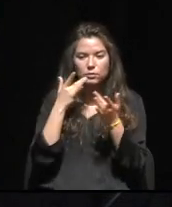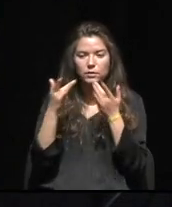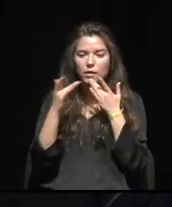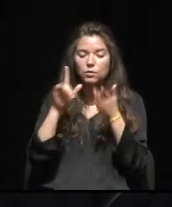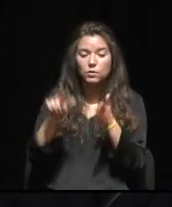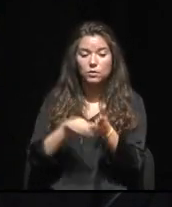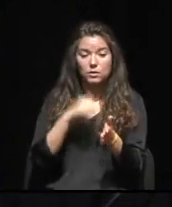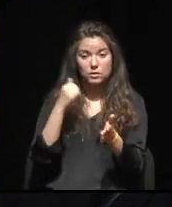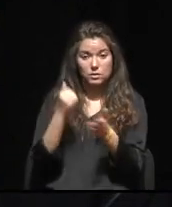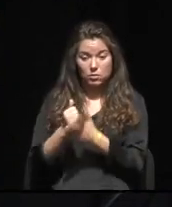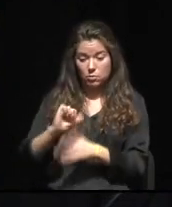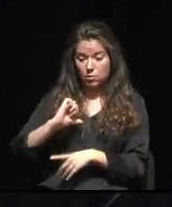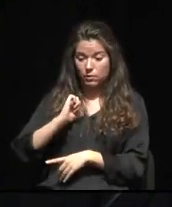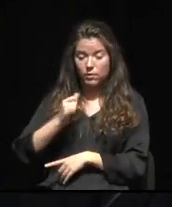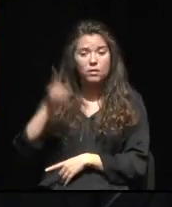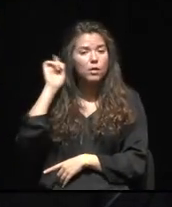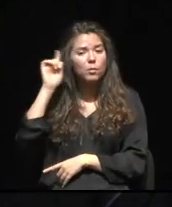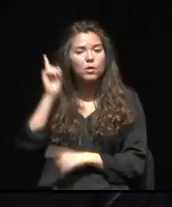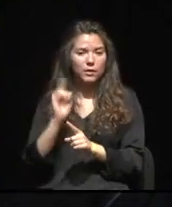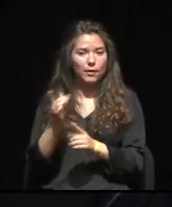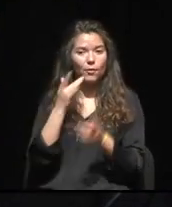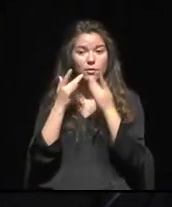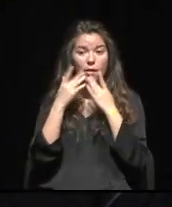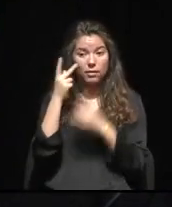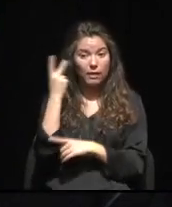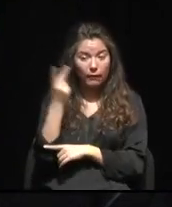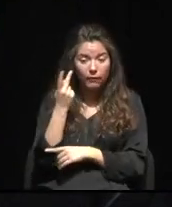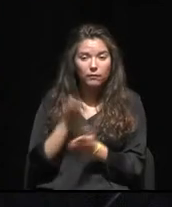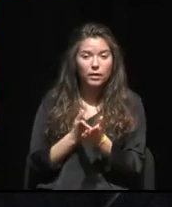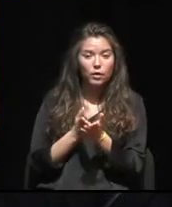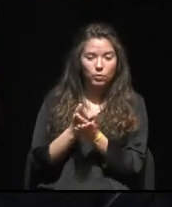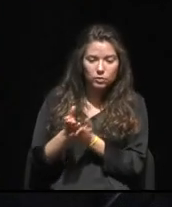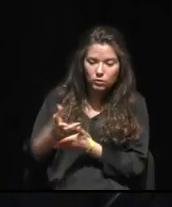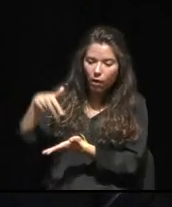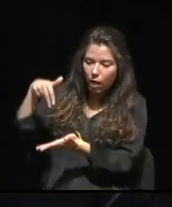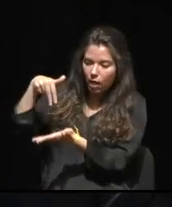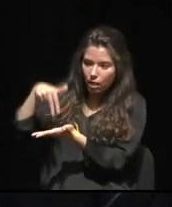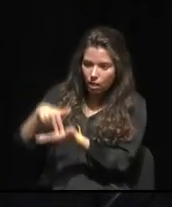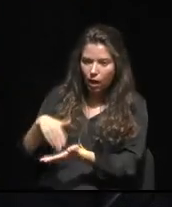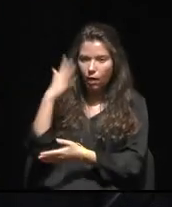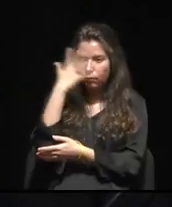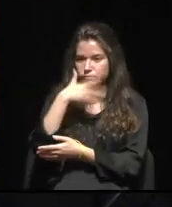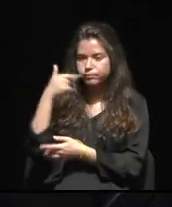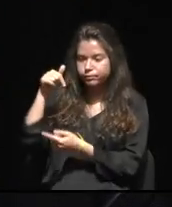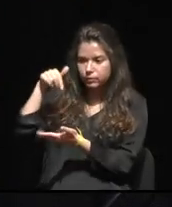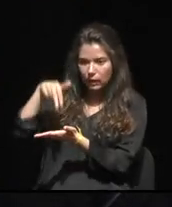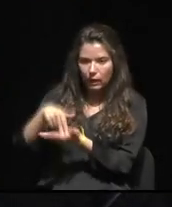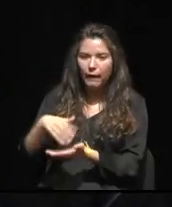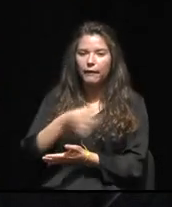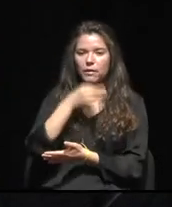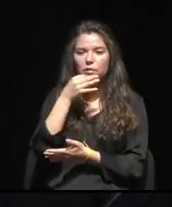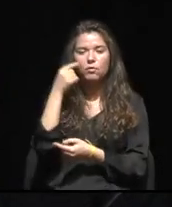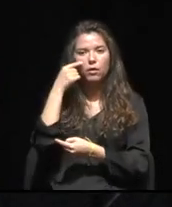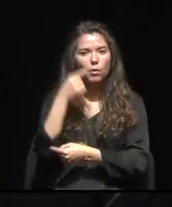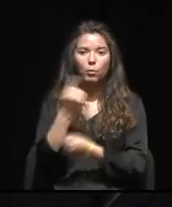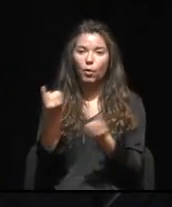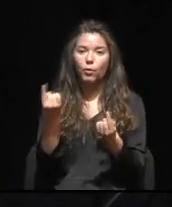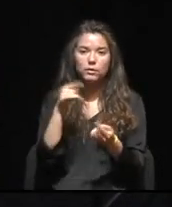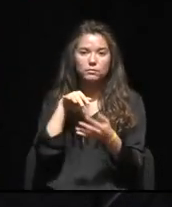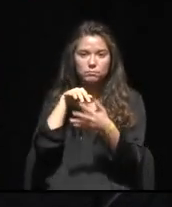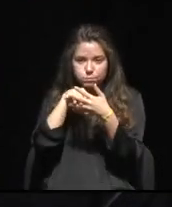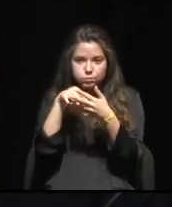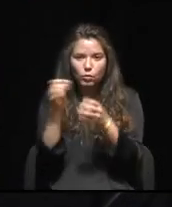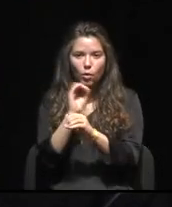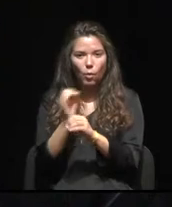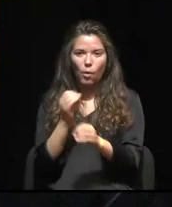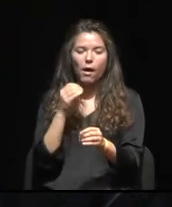os verdes o que importa é que o teatro está vivo e continua a ser um lugar onde o artista se apresenta e fala ao público sem filro